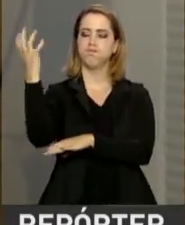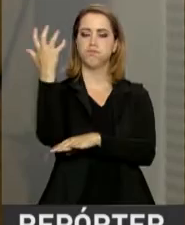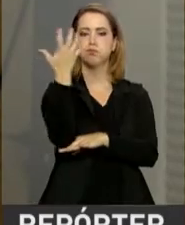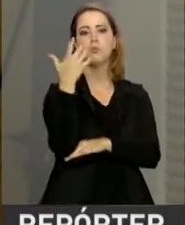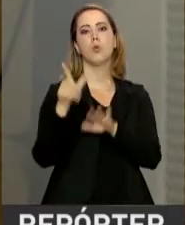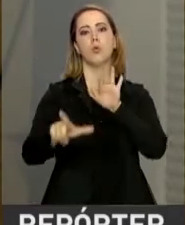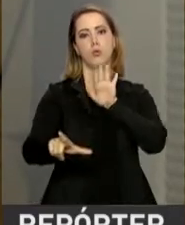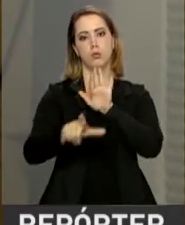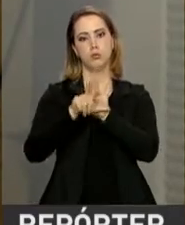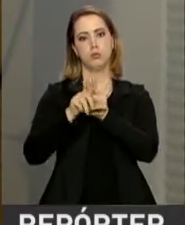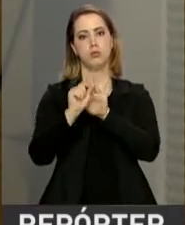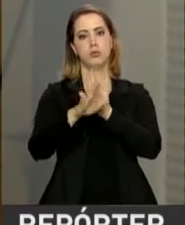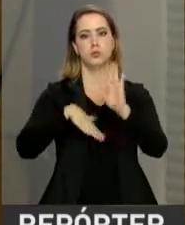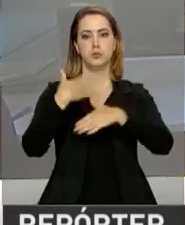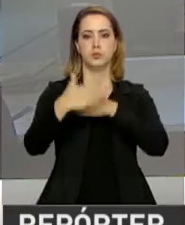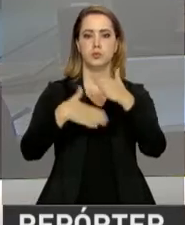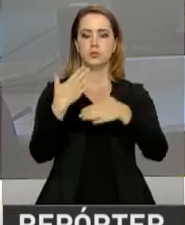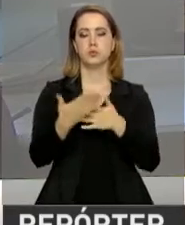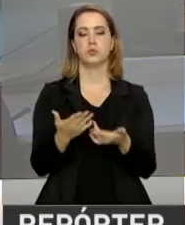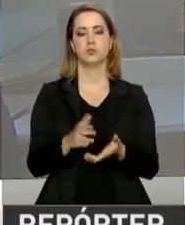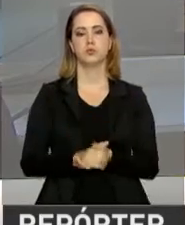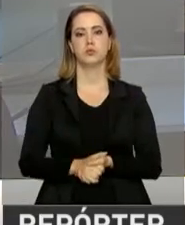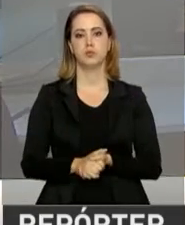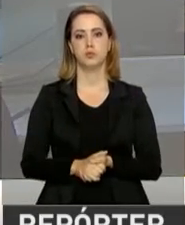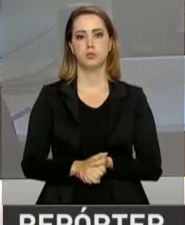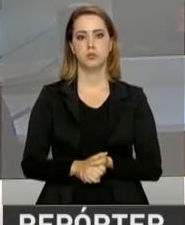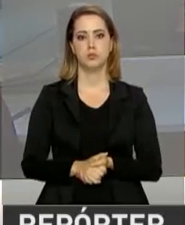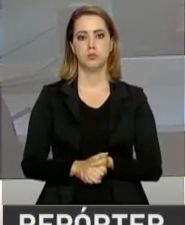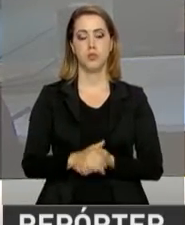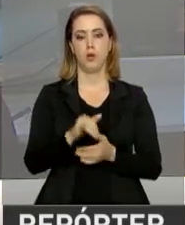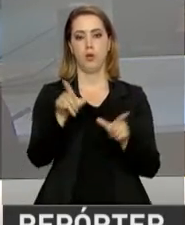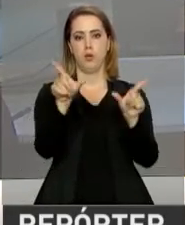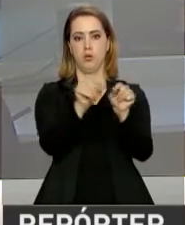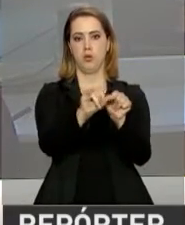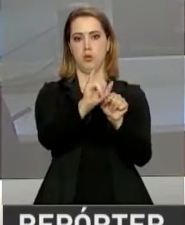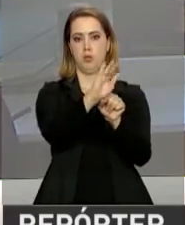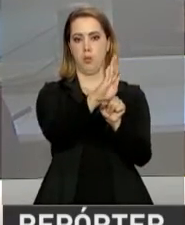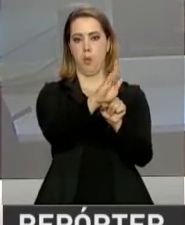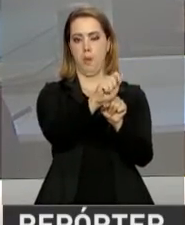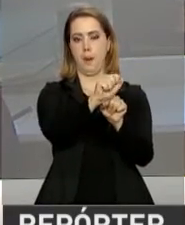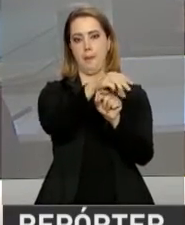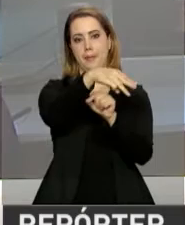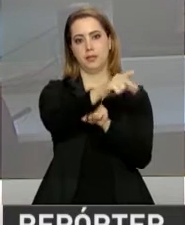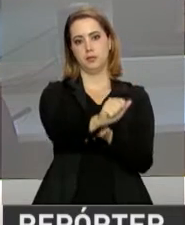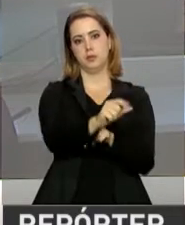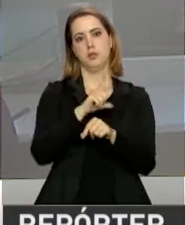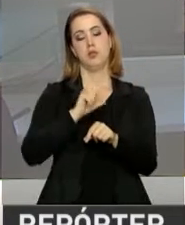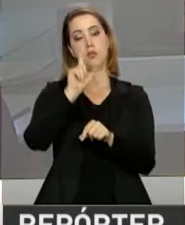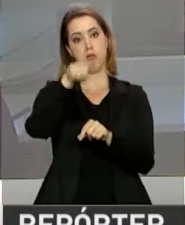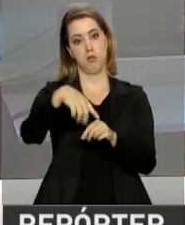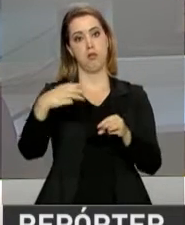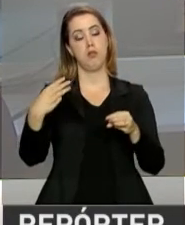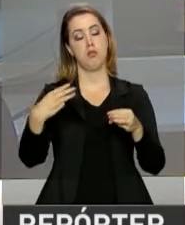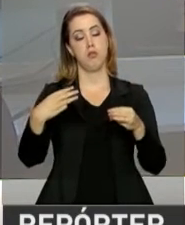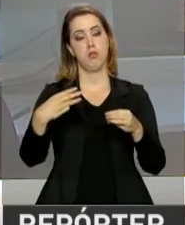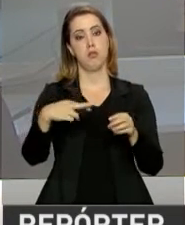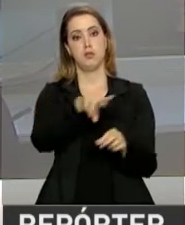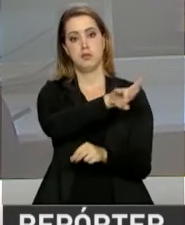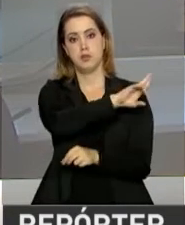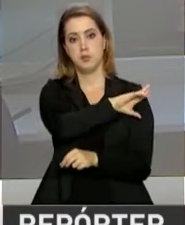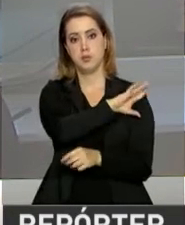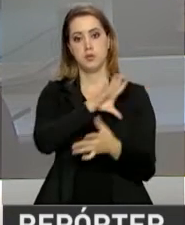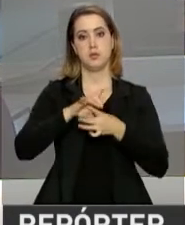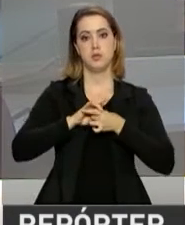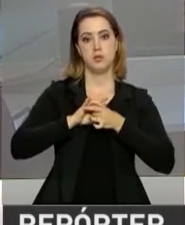é o desenvolvimento sustentável o ibama é o órgão do ministério do meio ambiente responsável pela emissão das licenças